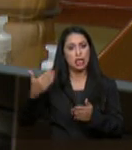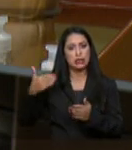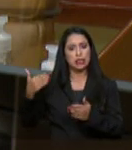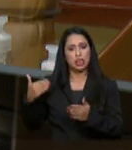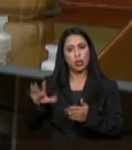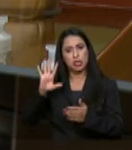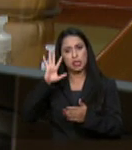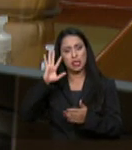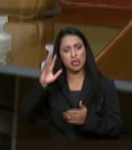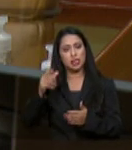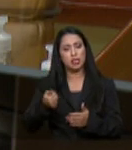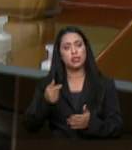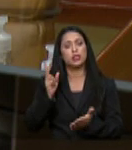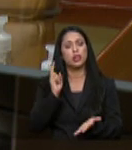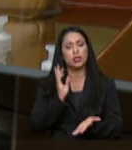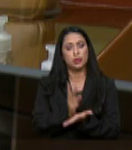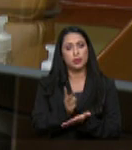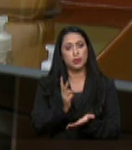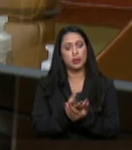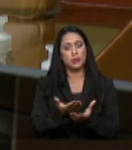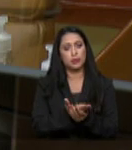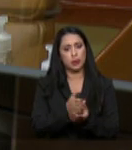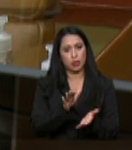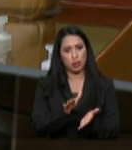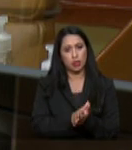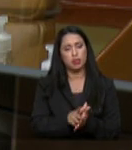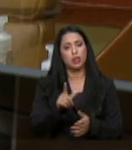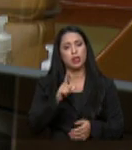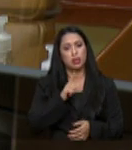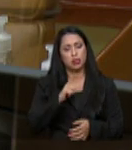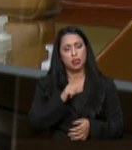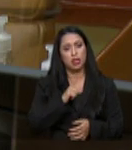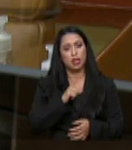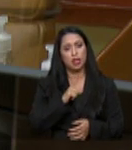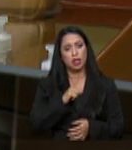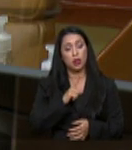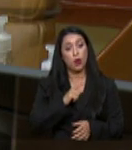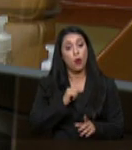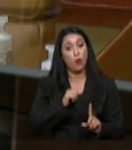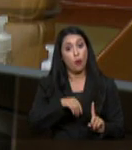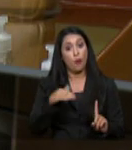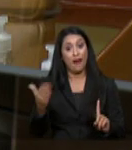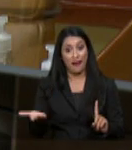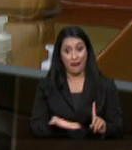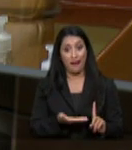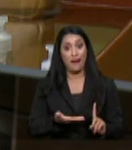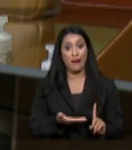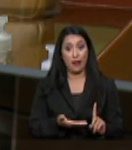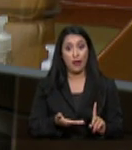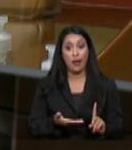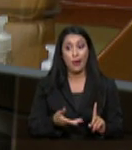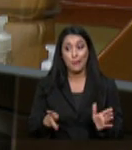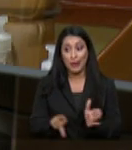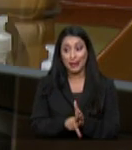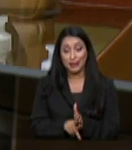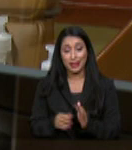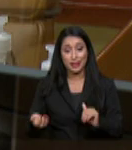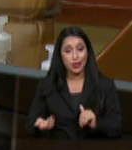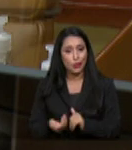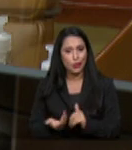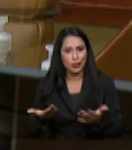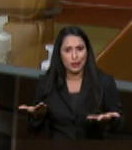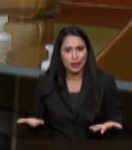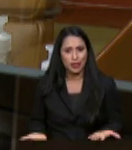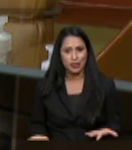anteriores e decisões anteriores neste mesmo processo é integrado pelo próprio réu O que significa que